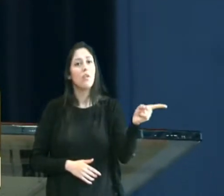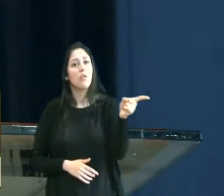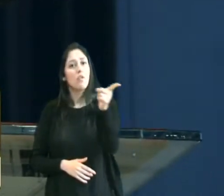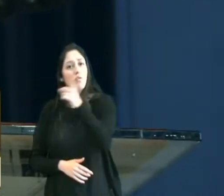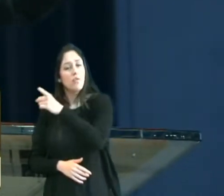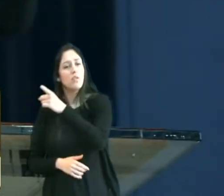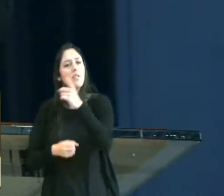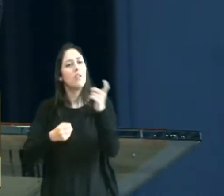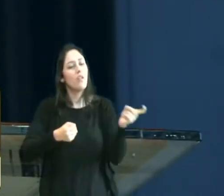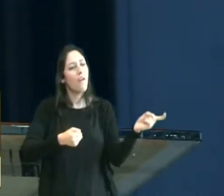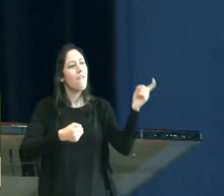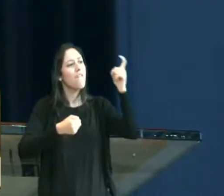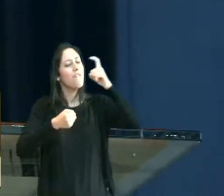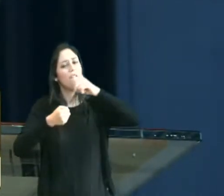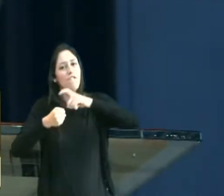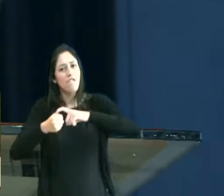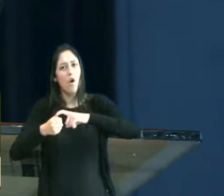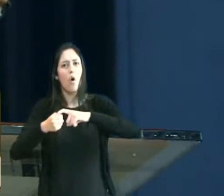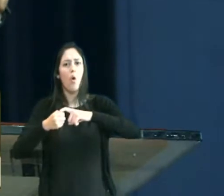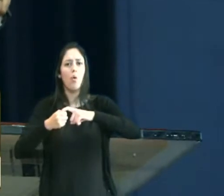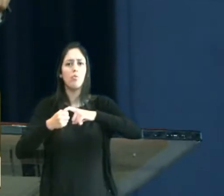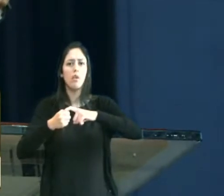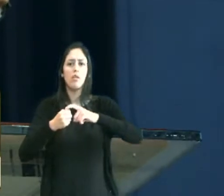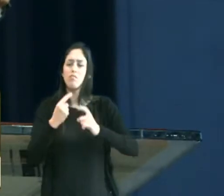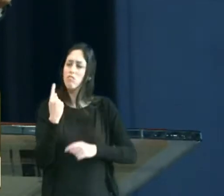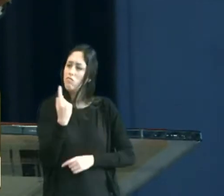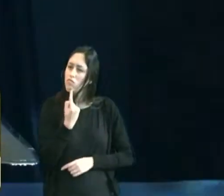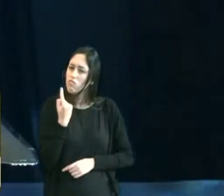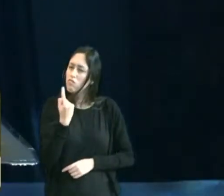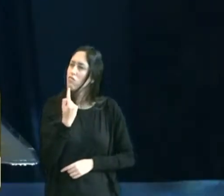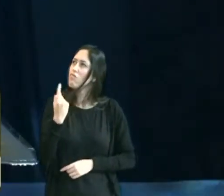solitude e recebe a revelação do Pai.